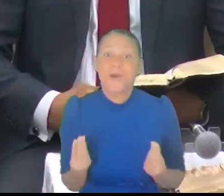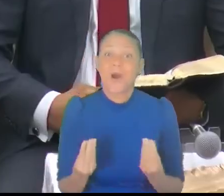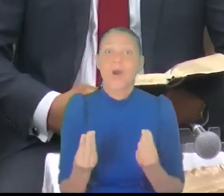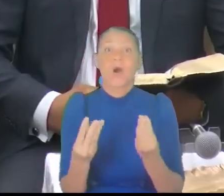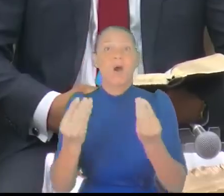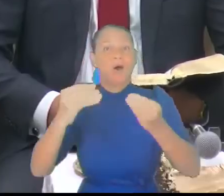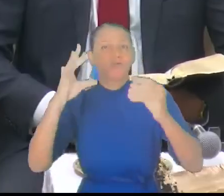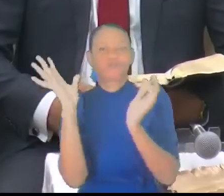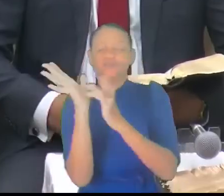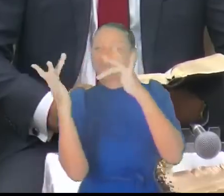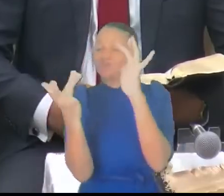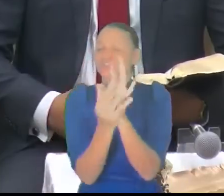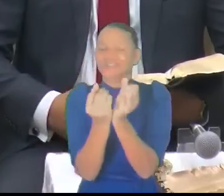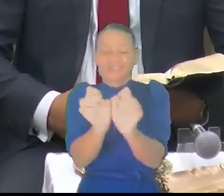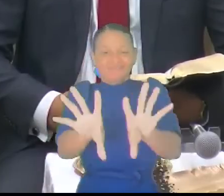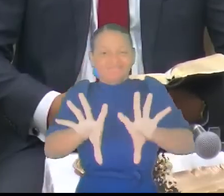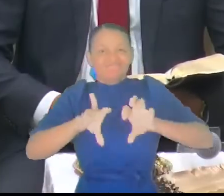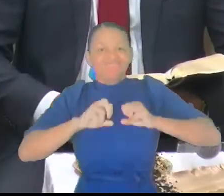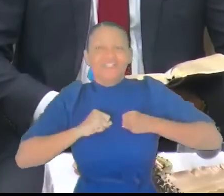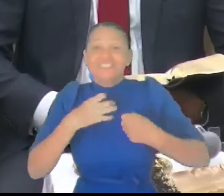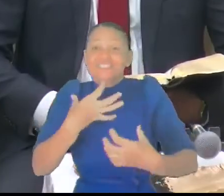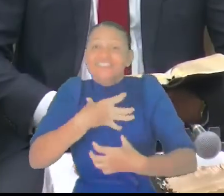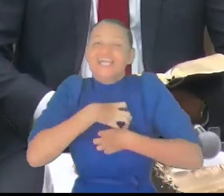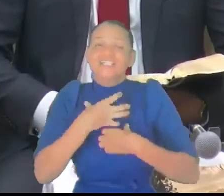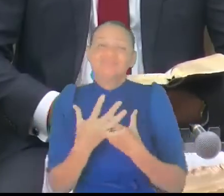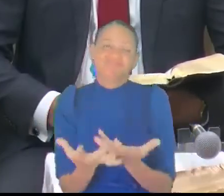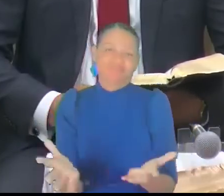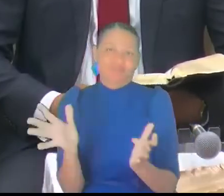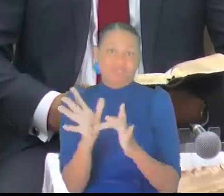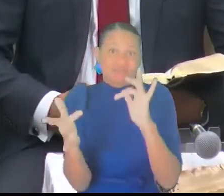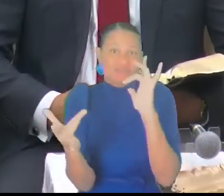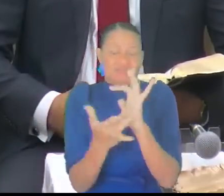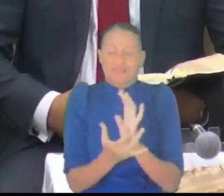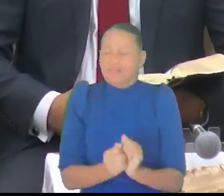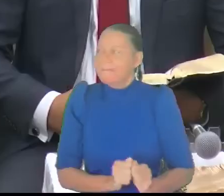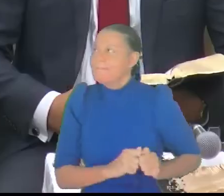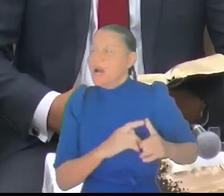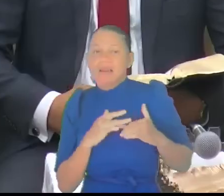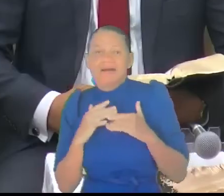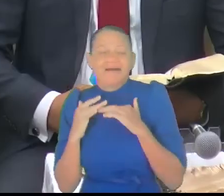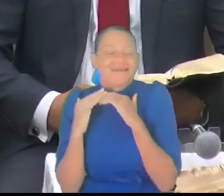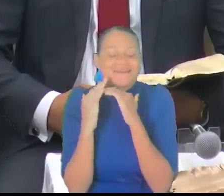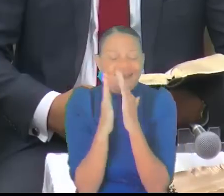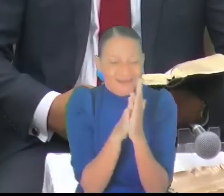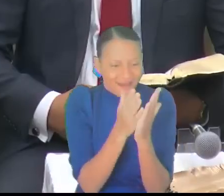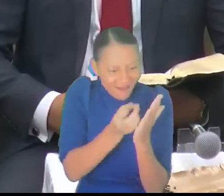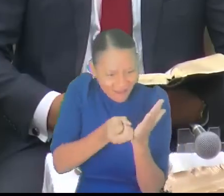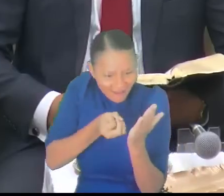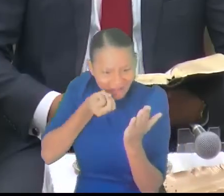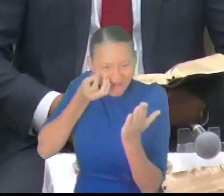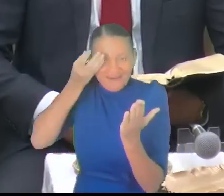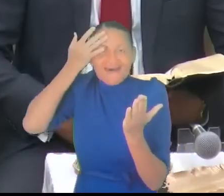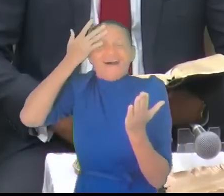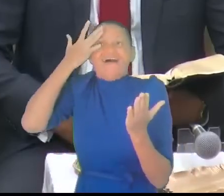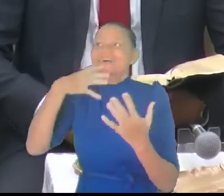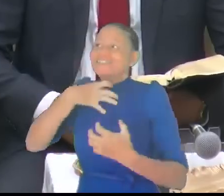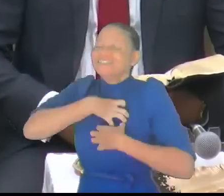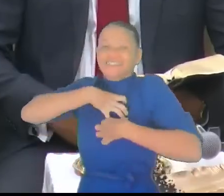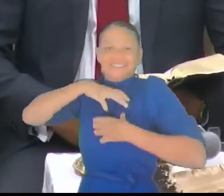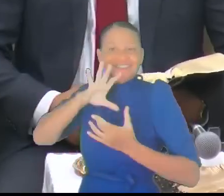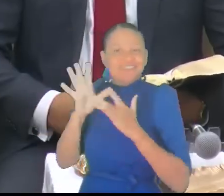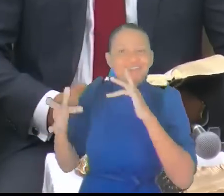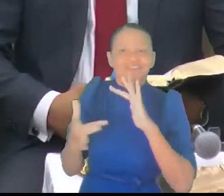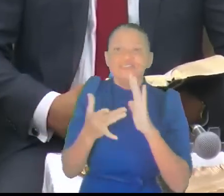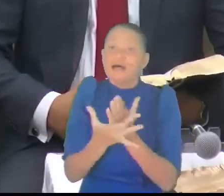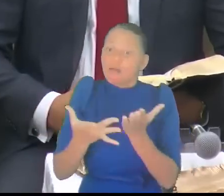está transpirando Jesus, está transbordando de Jesus. Glória a Deus. O